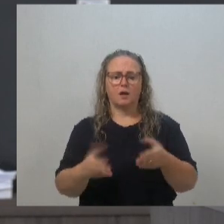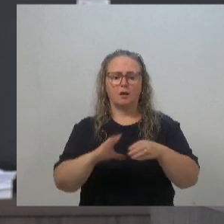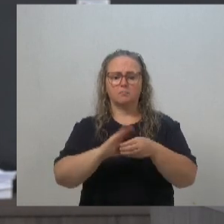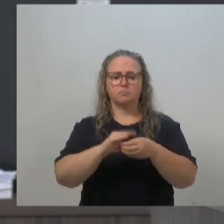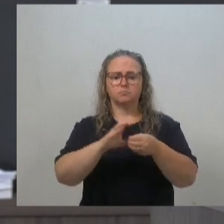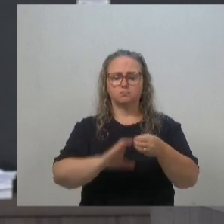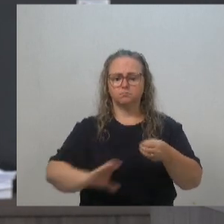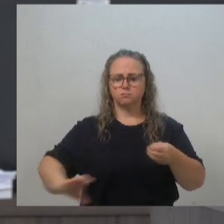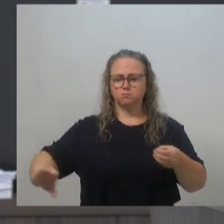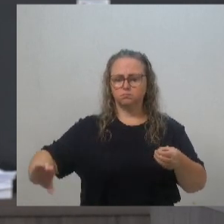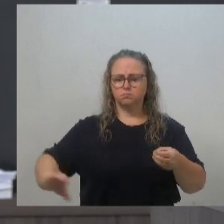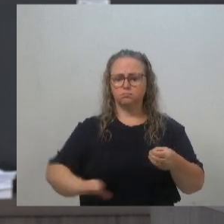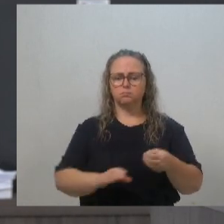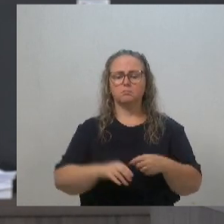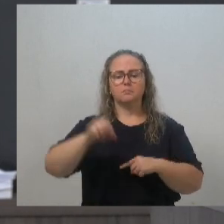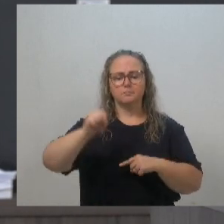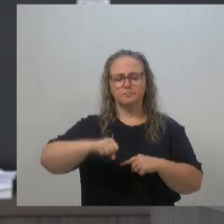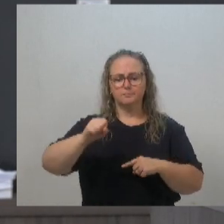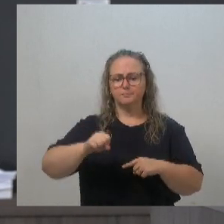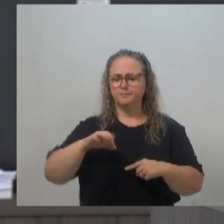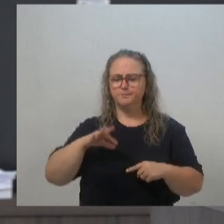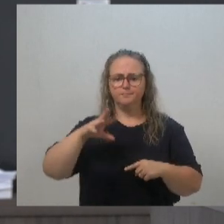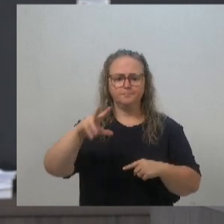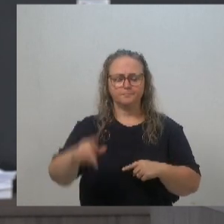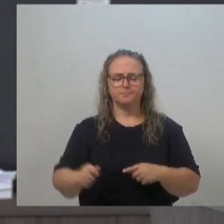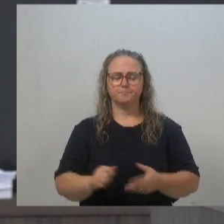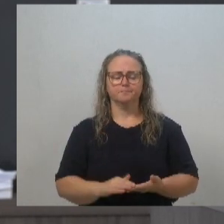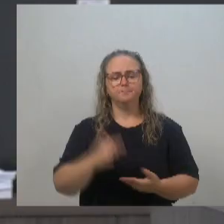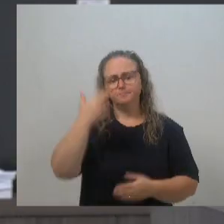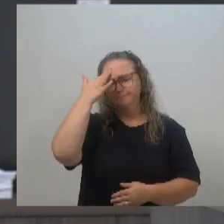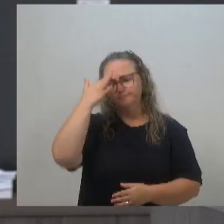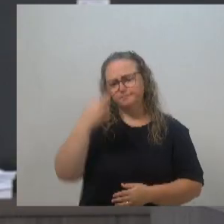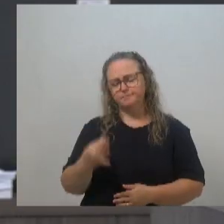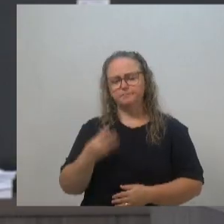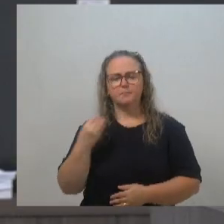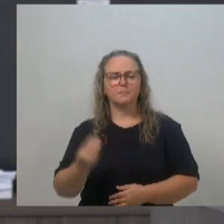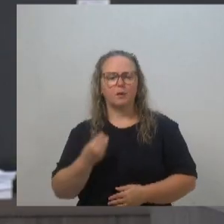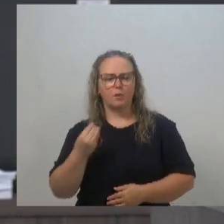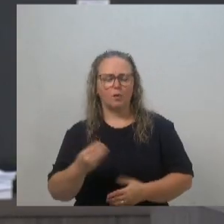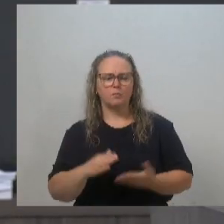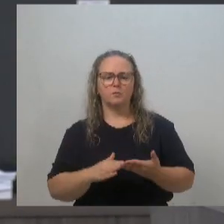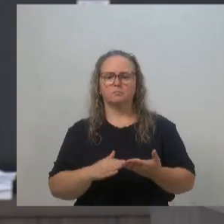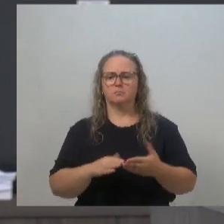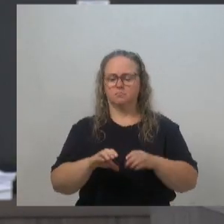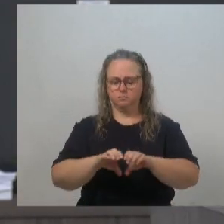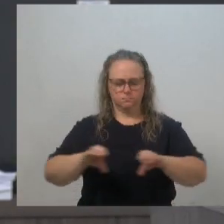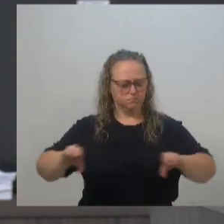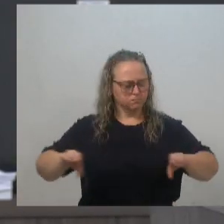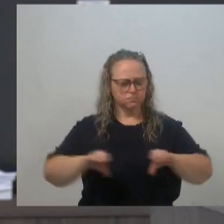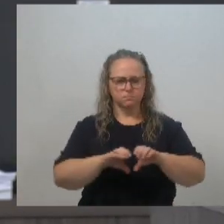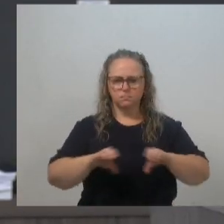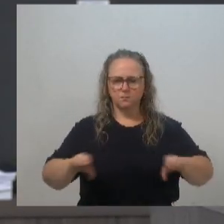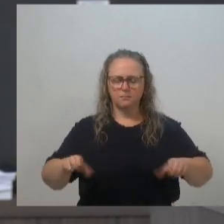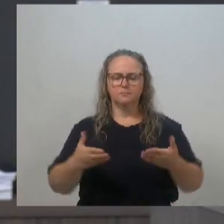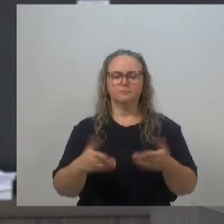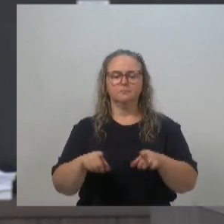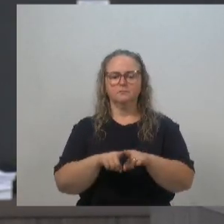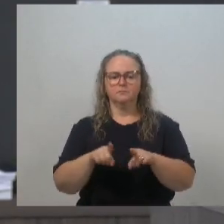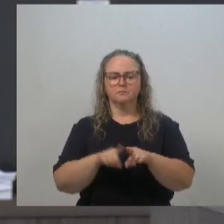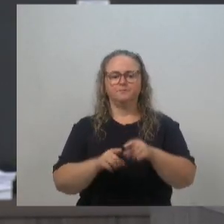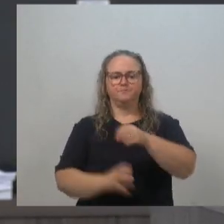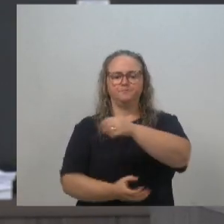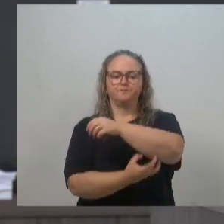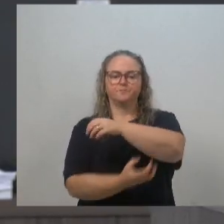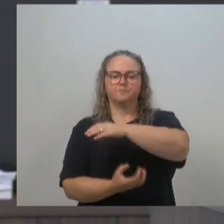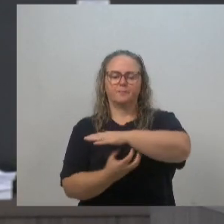a população. Saneamento básico se entende na tubulação, se entende saneamento básico a rede de esgoto,